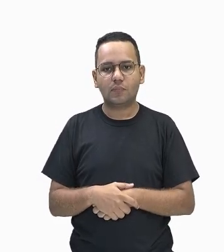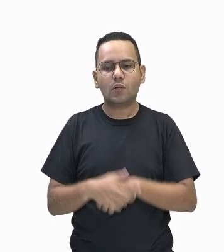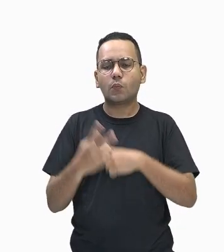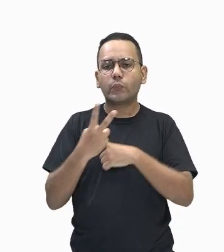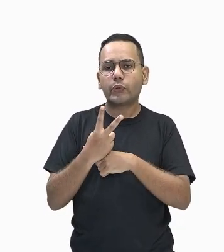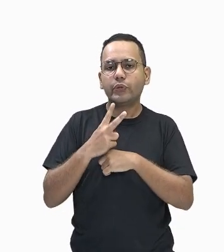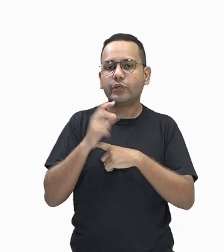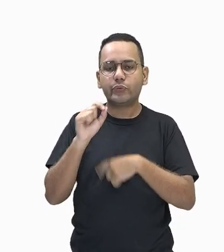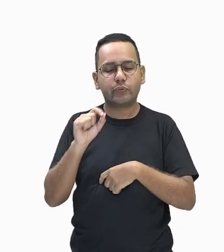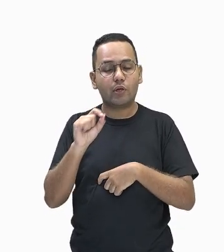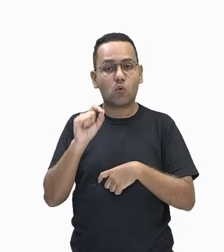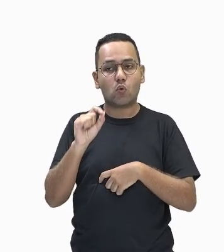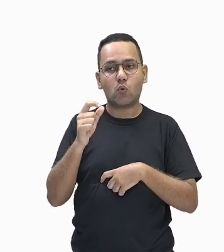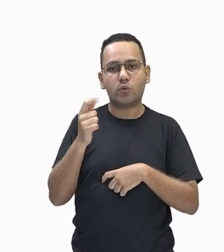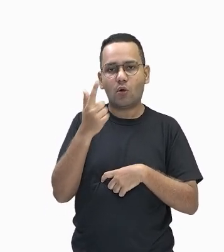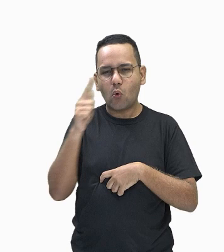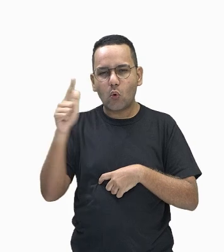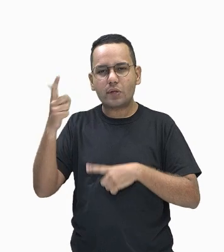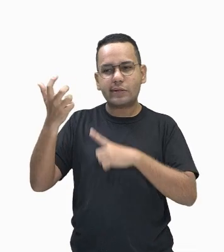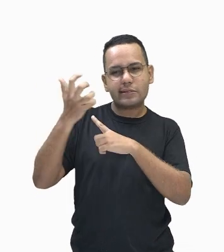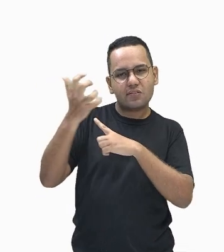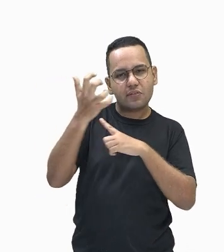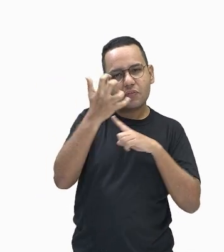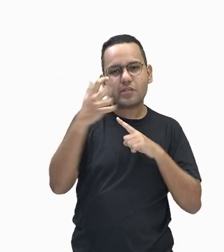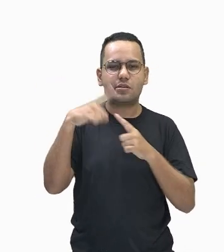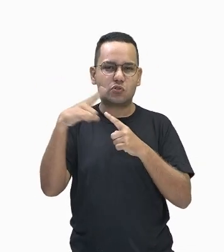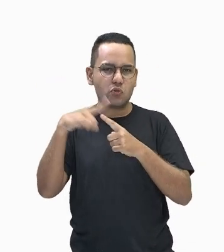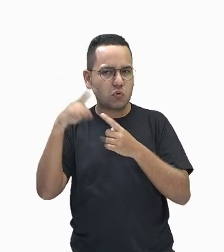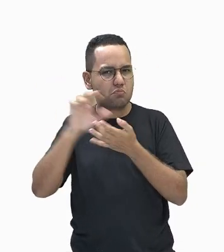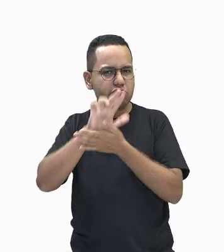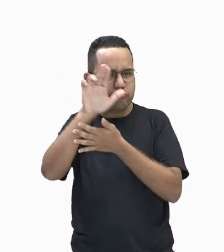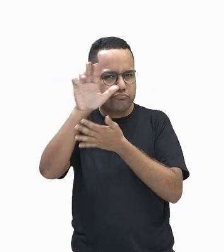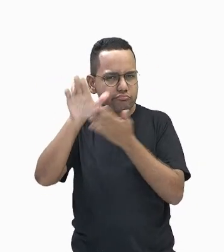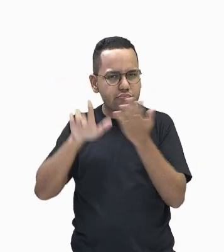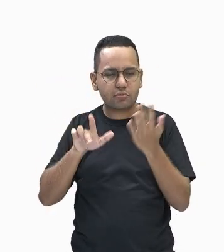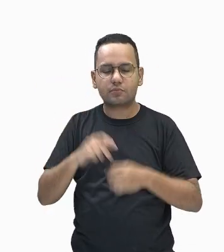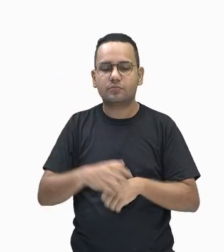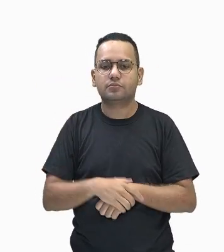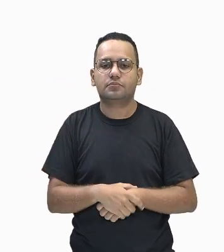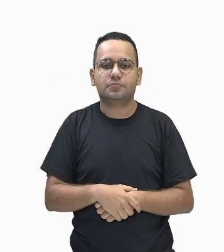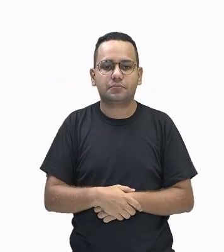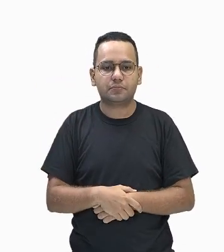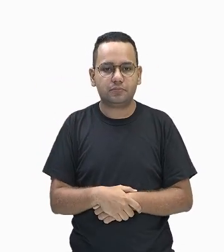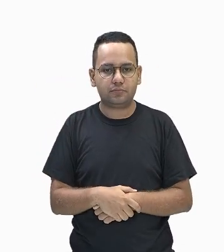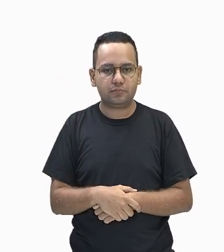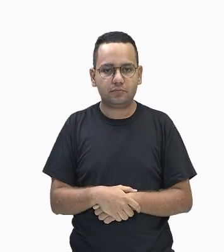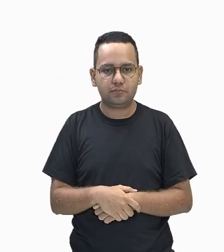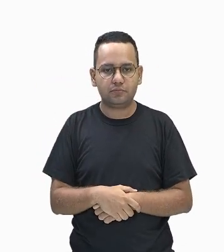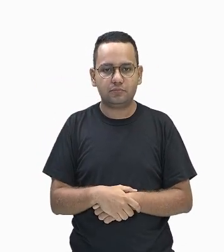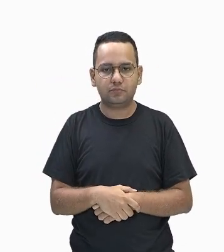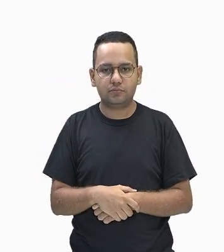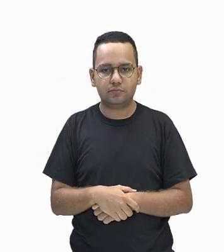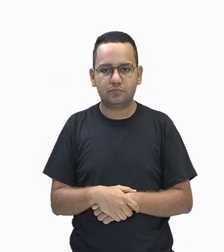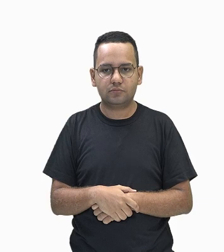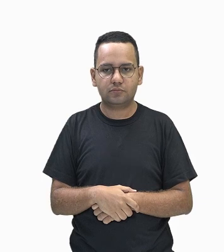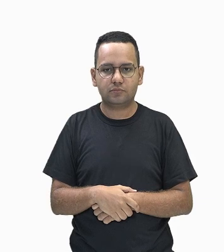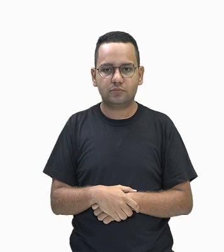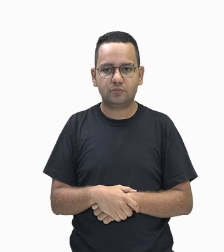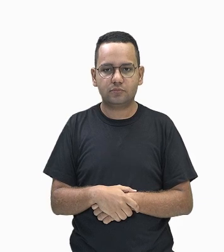agentes externos, contra micro-organismos, enfim, né? Uma série de elementos, uma série de fatores que